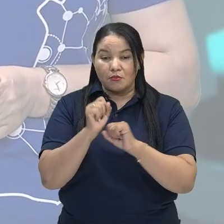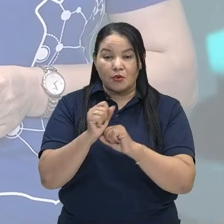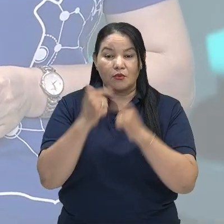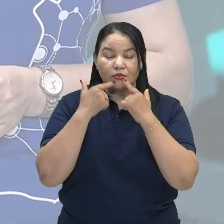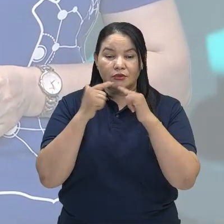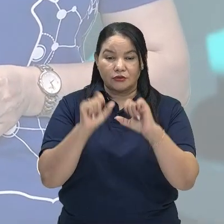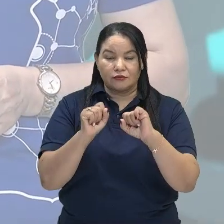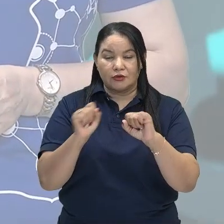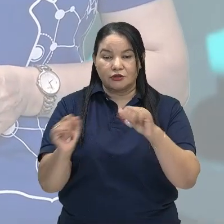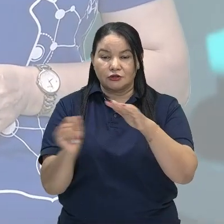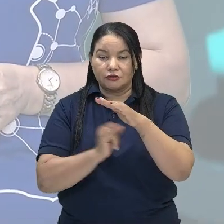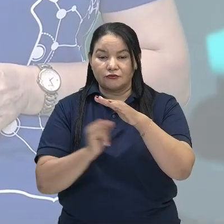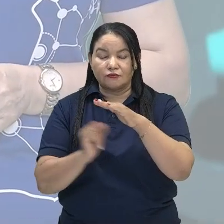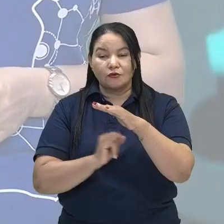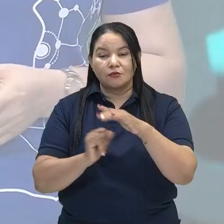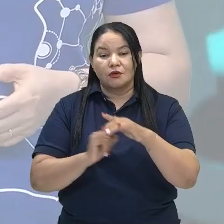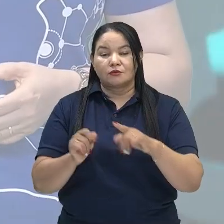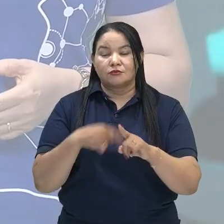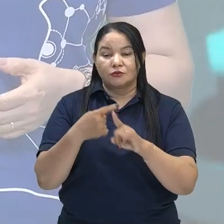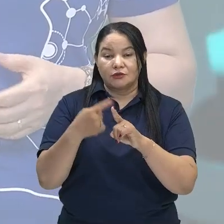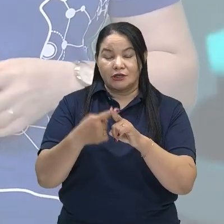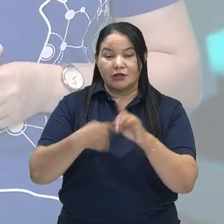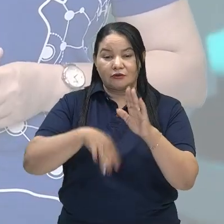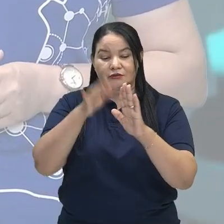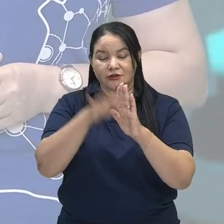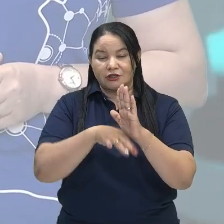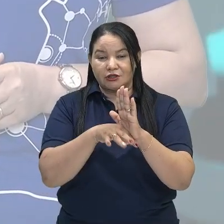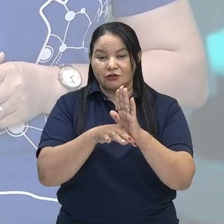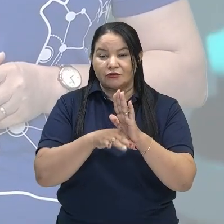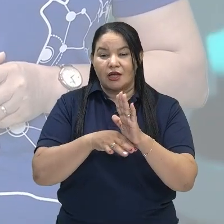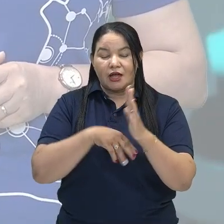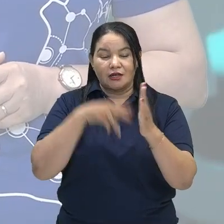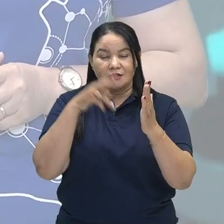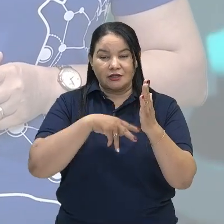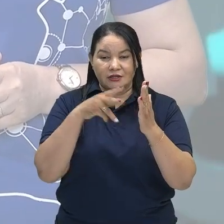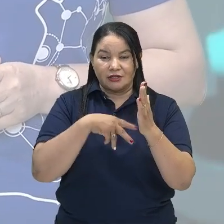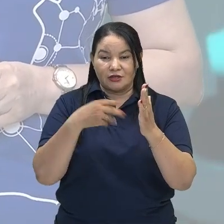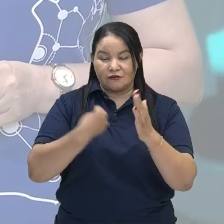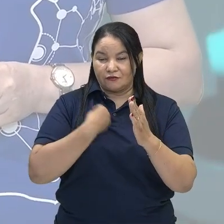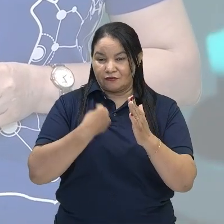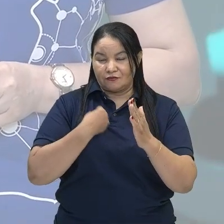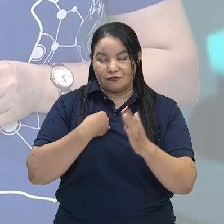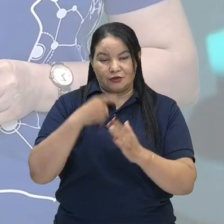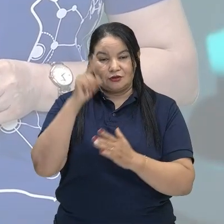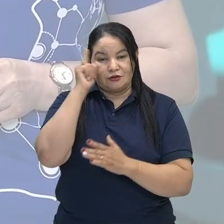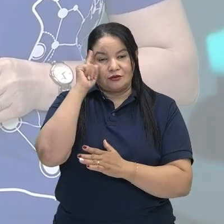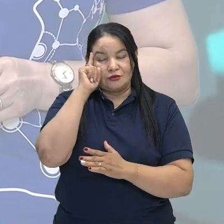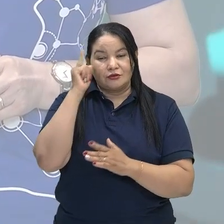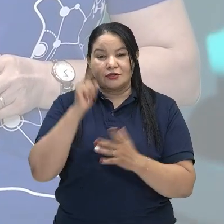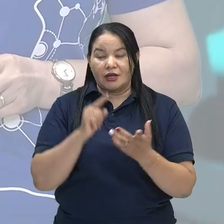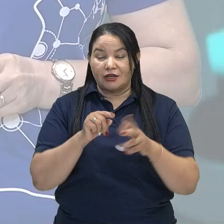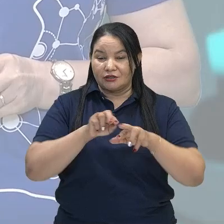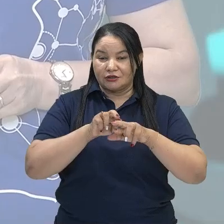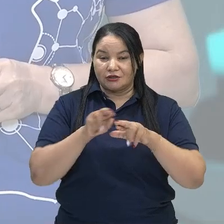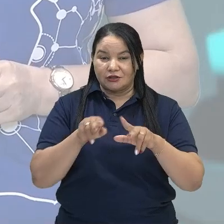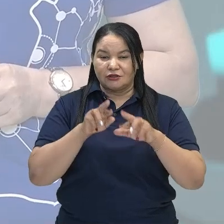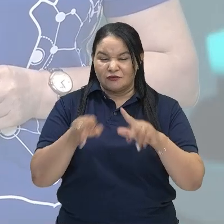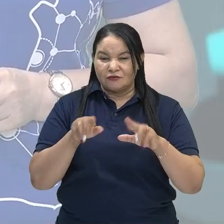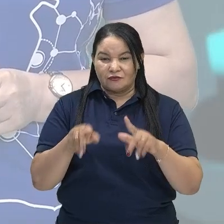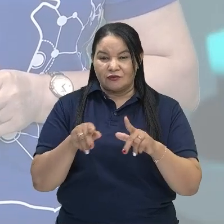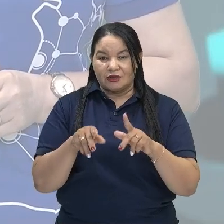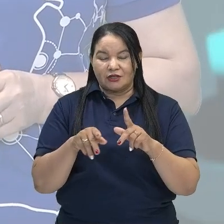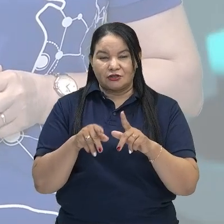informal, como é um texto para ser lido entre as atividades do cotidianas, não deve ser de